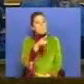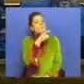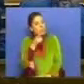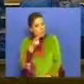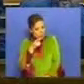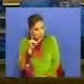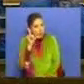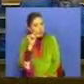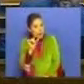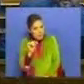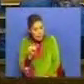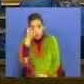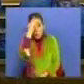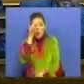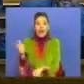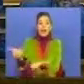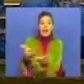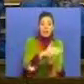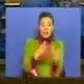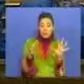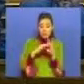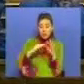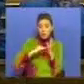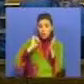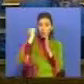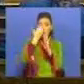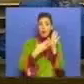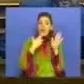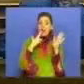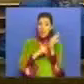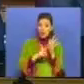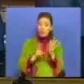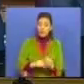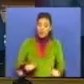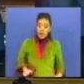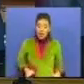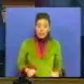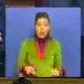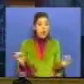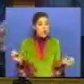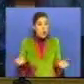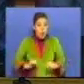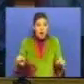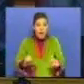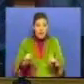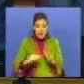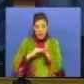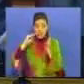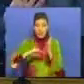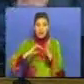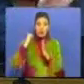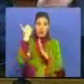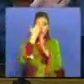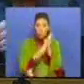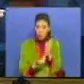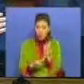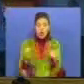também, um referendo para o Tratado Constitucional, é verdade. Mas quando já não havia Tratado Constitucional,